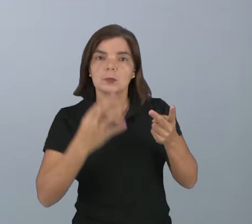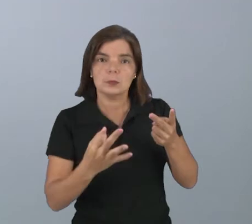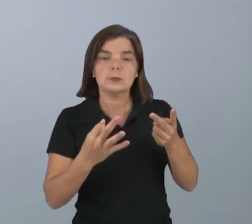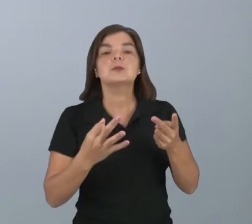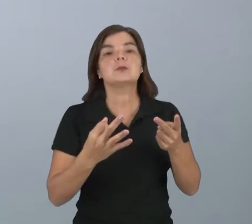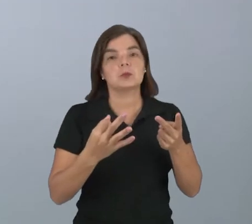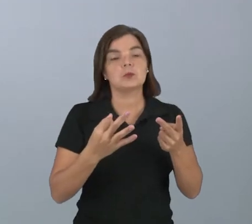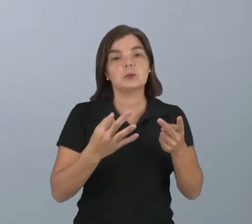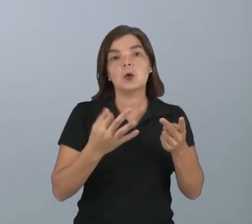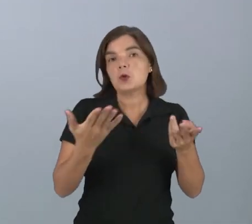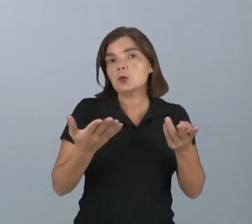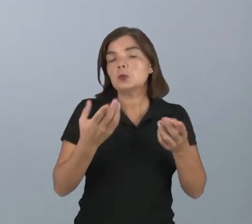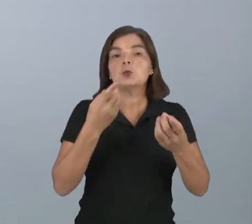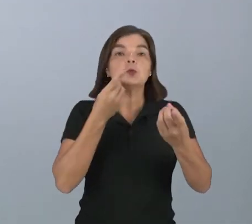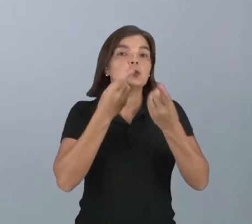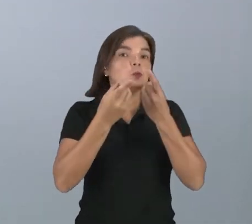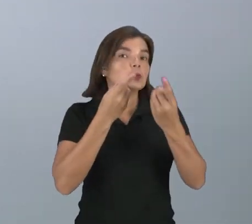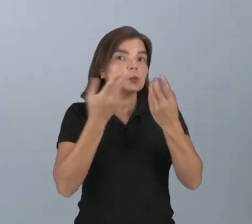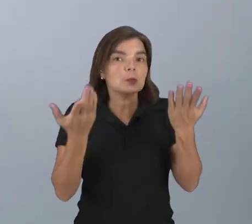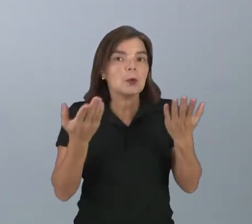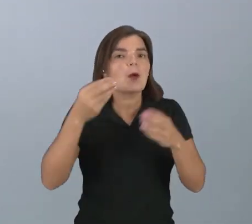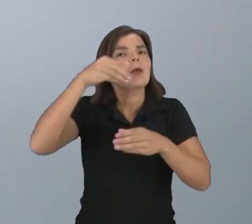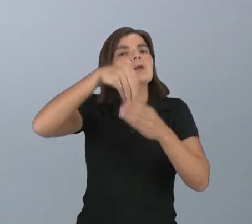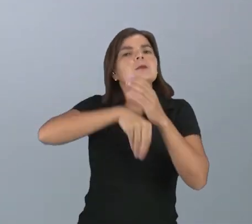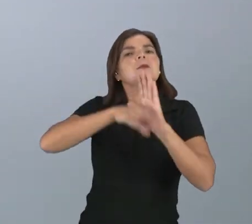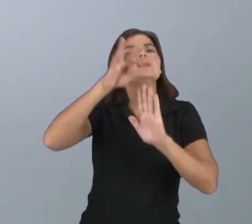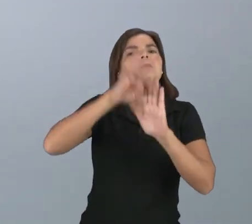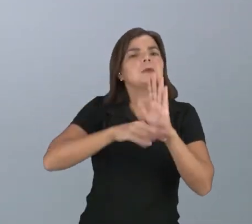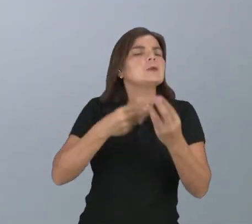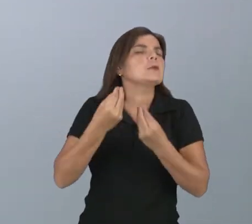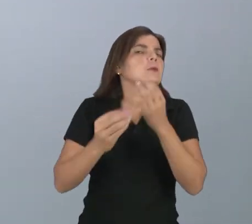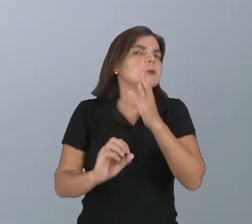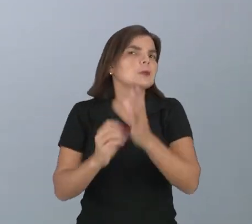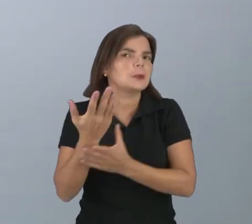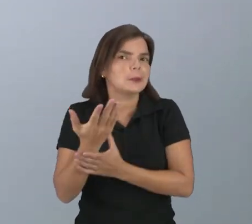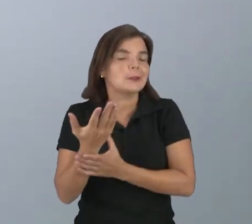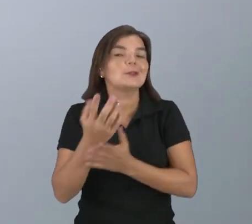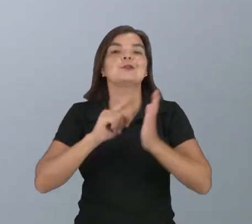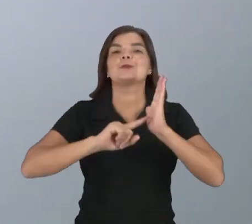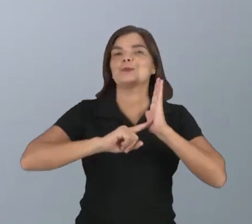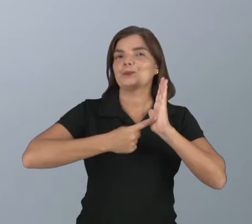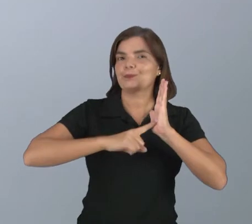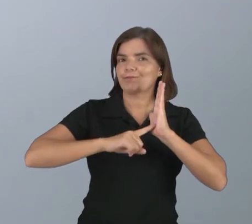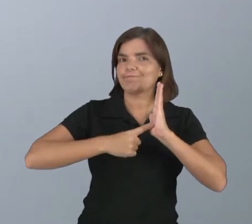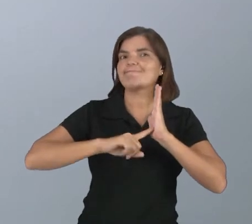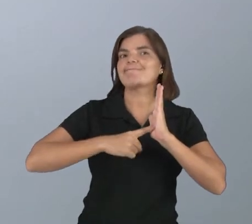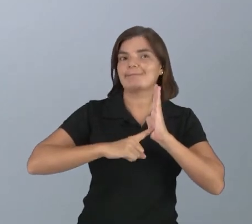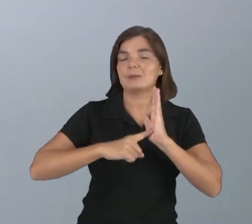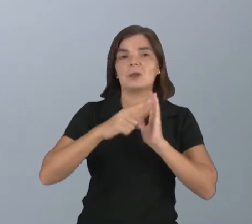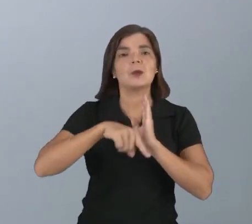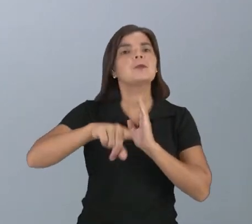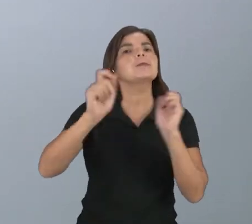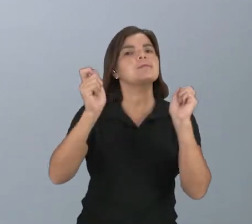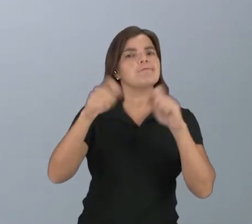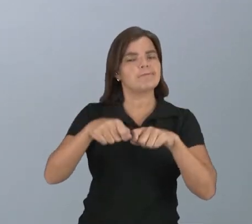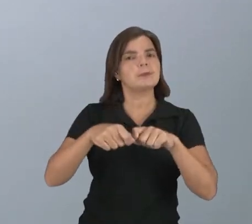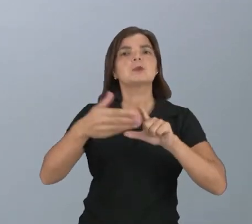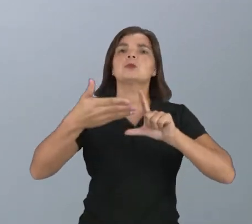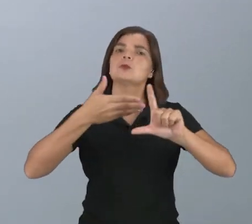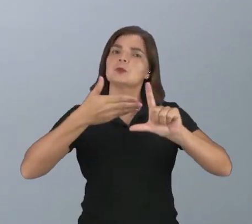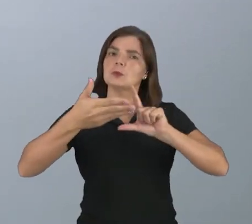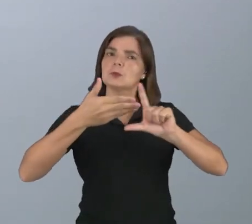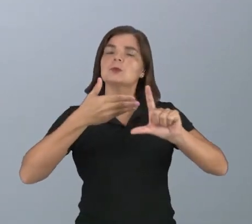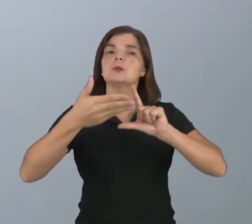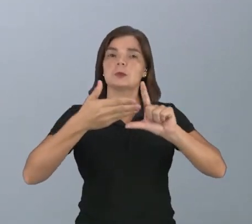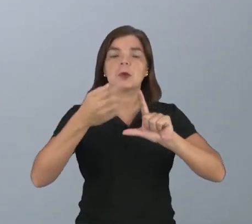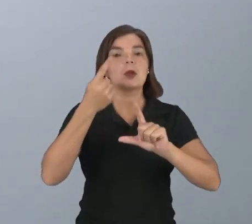né, num diálogo. Agora, dentro do texto, isso acontece através dos sinais de pontuação. Você pode ir lá na plataforma, né,